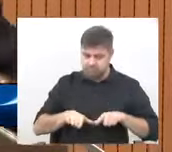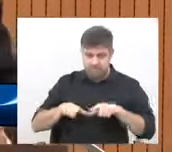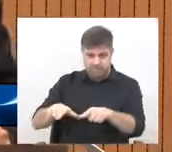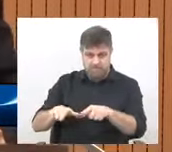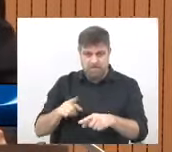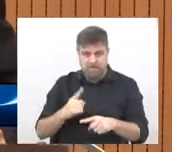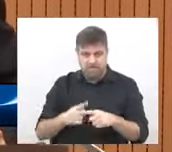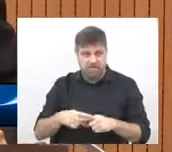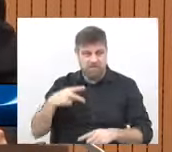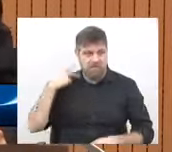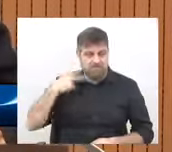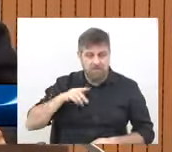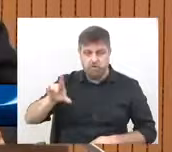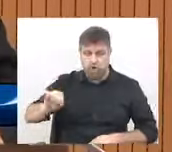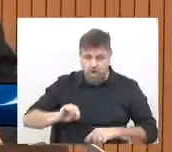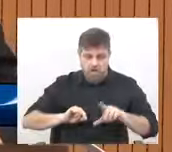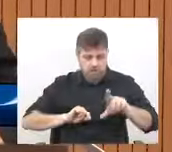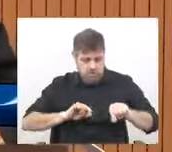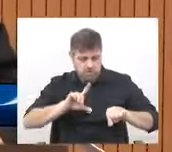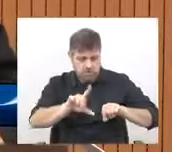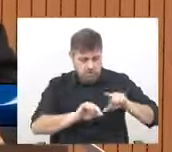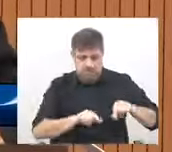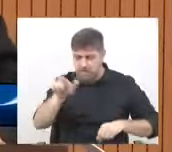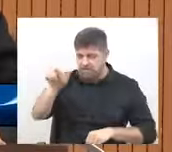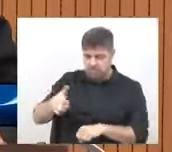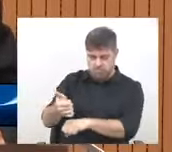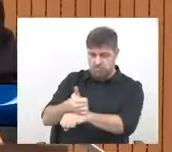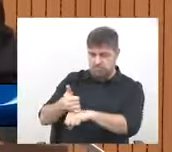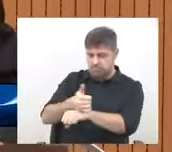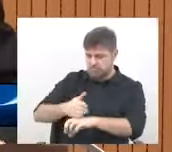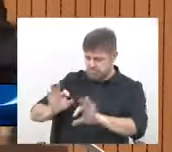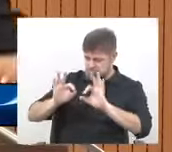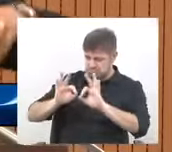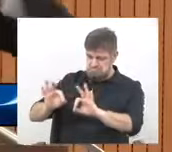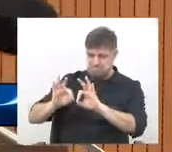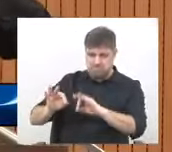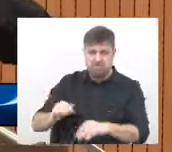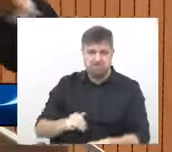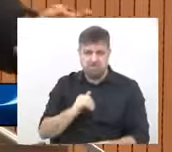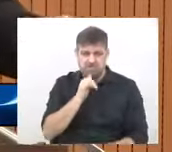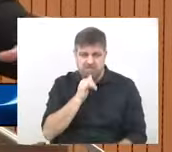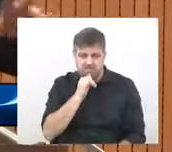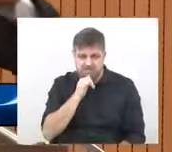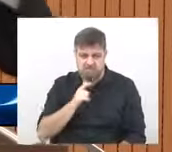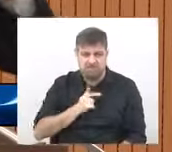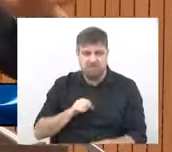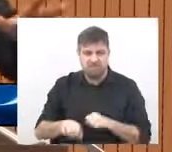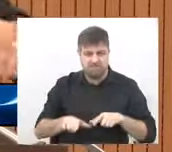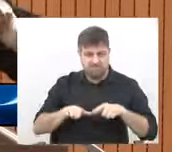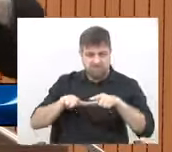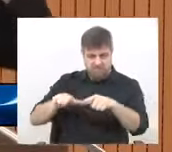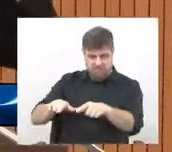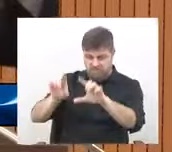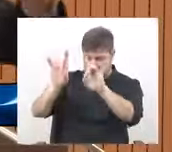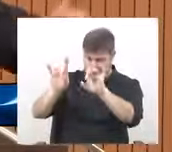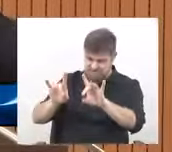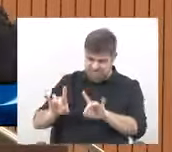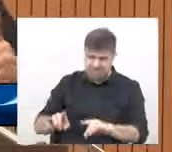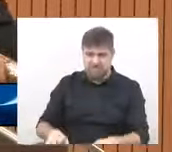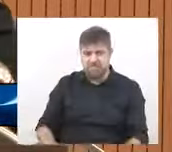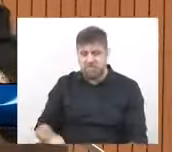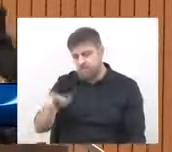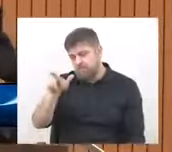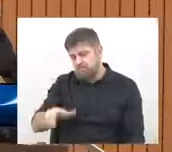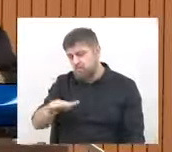são escolhidas nas suas muitas atividades específicas, no caso daqueles títulos específicos, como ligado